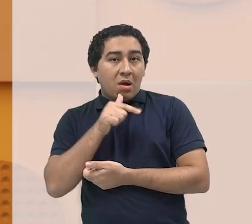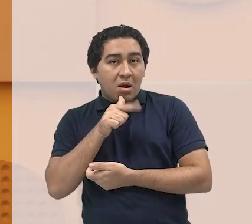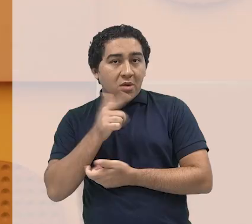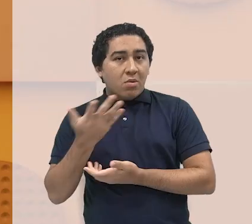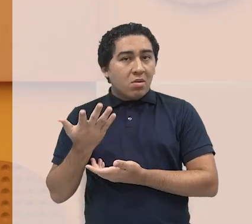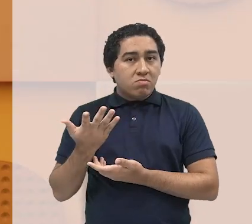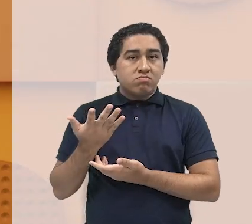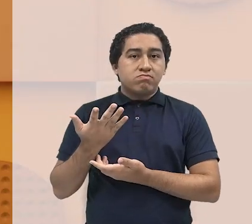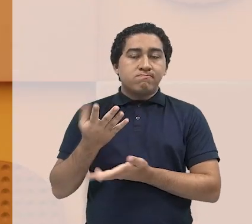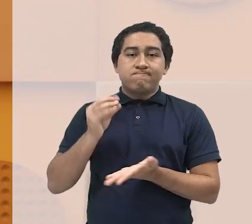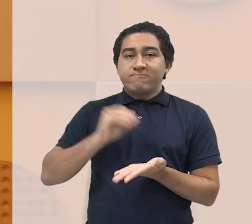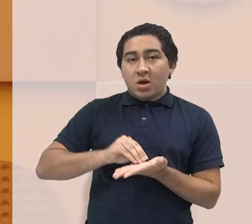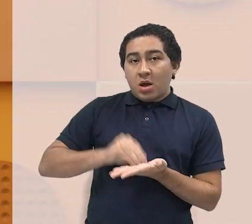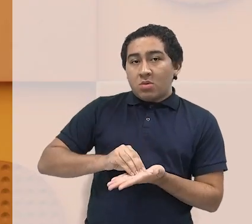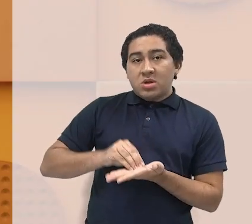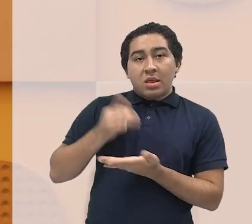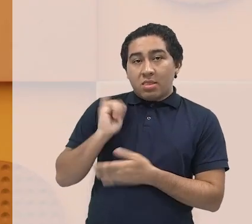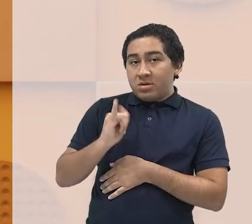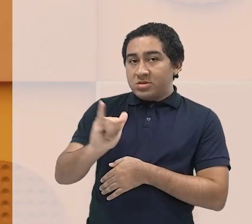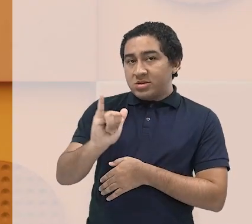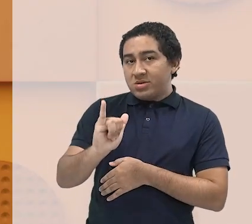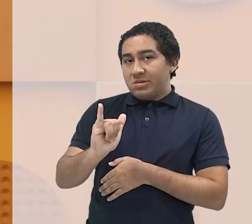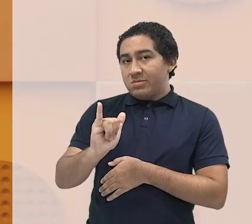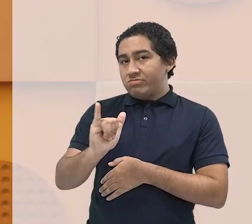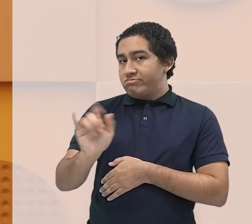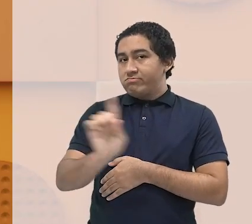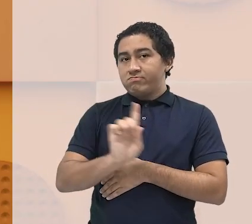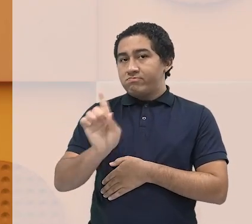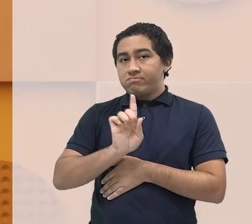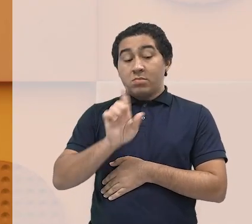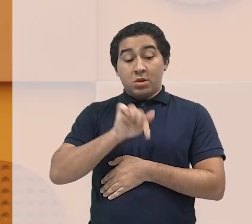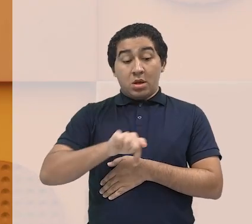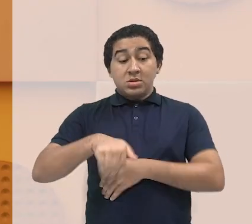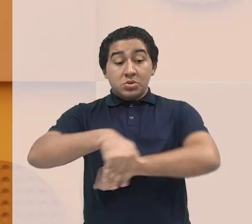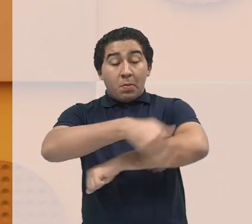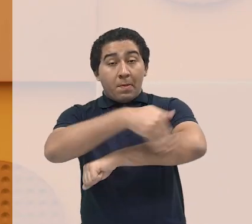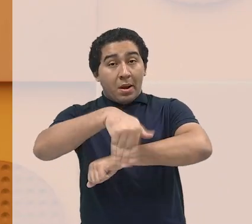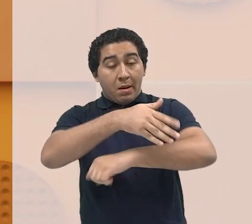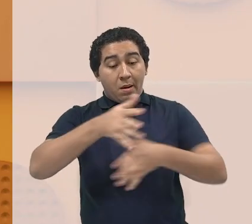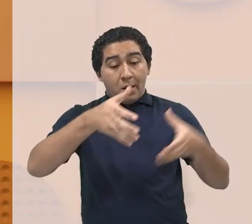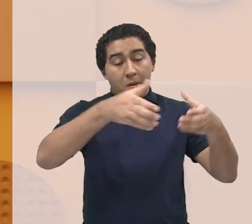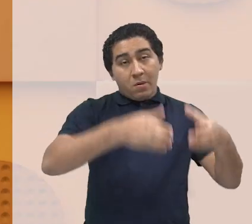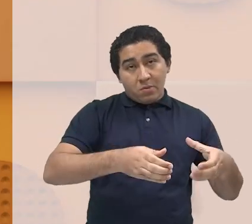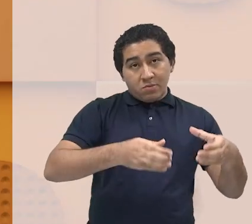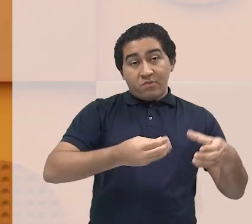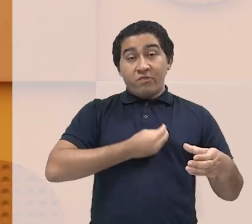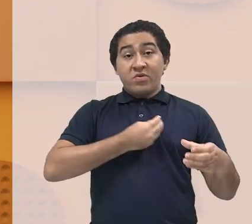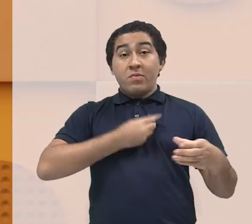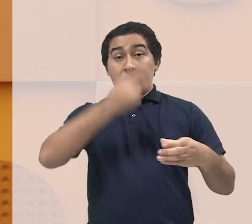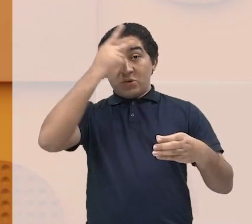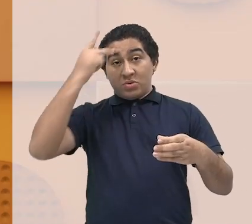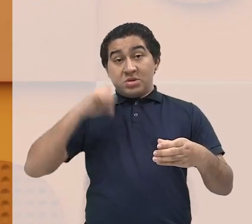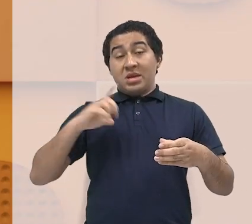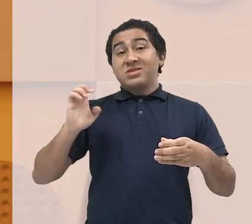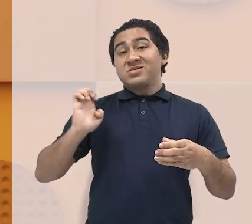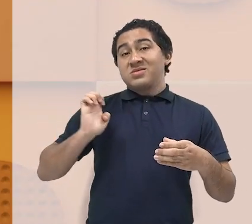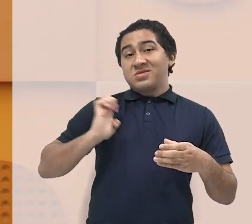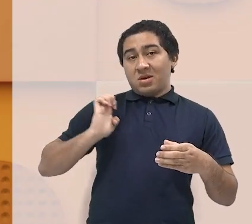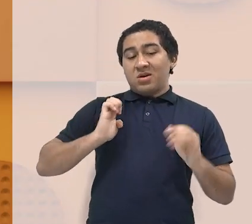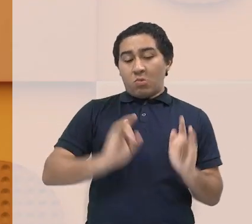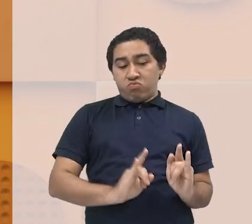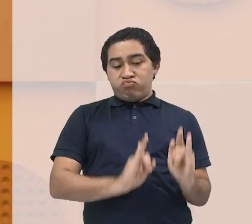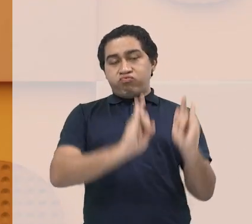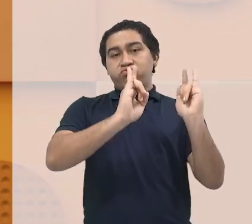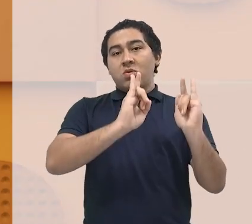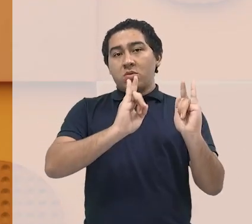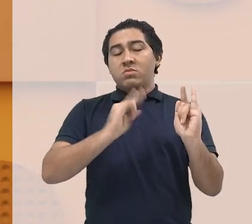vê falta de luz? Não, né? Normalmente nesses bairros ocupados por pessoas que têm um poder aquisitivo maior, nós